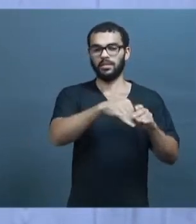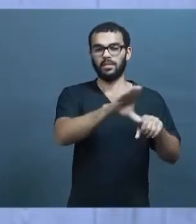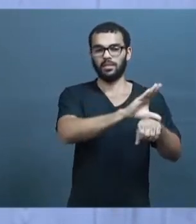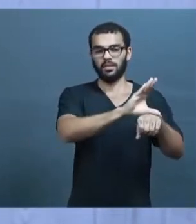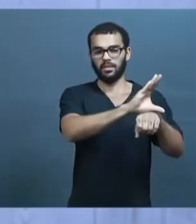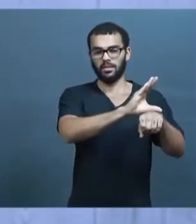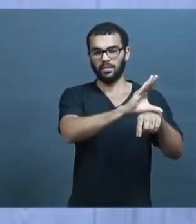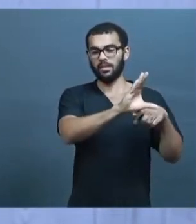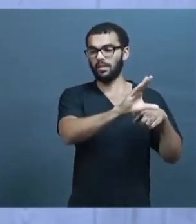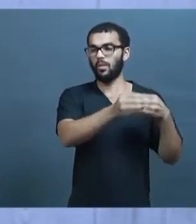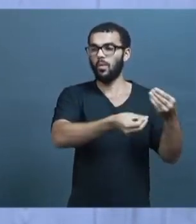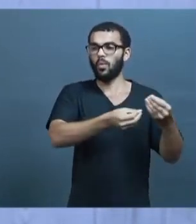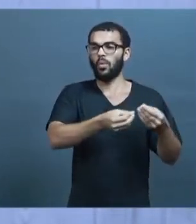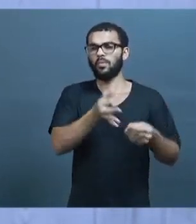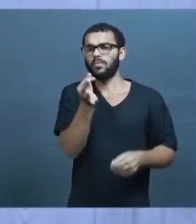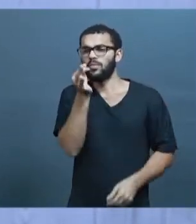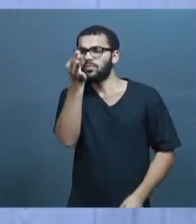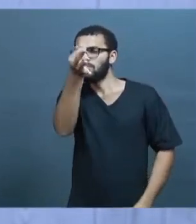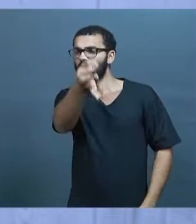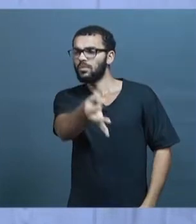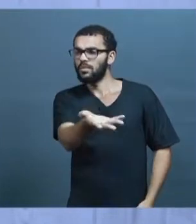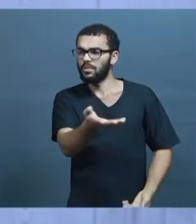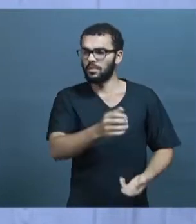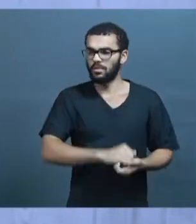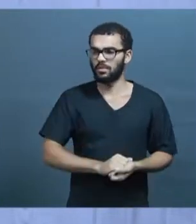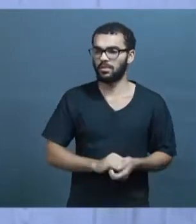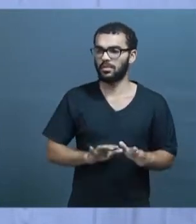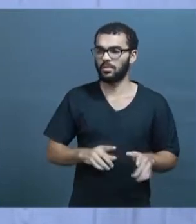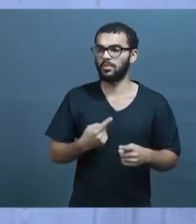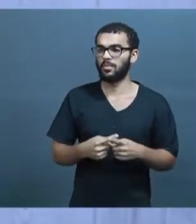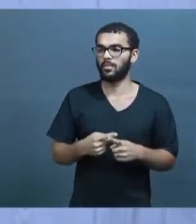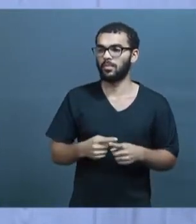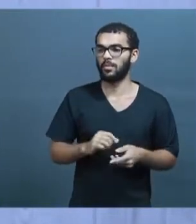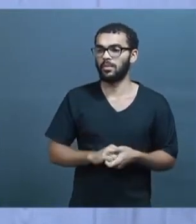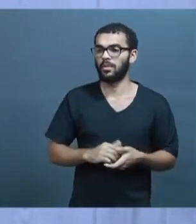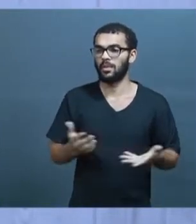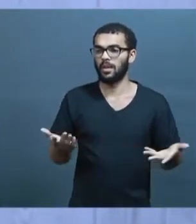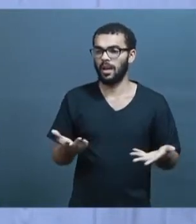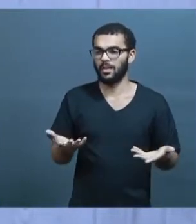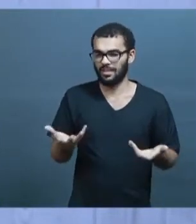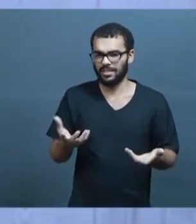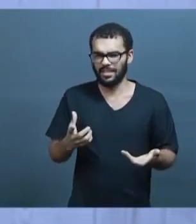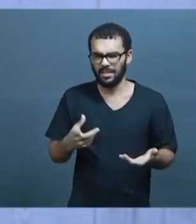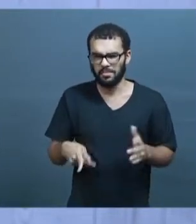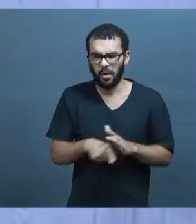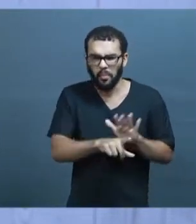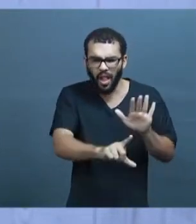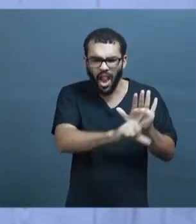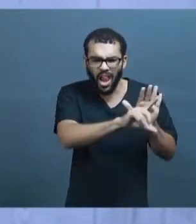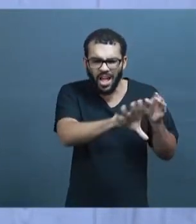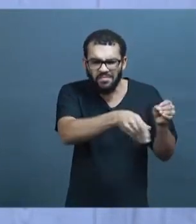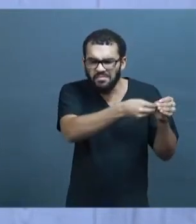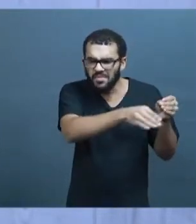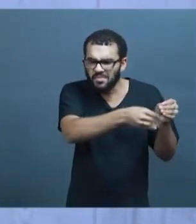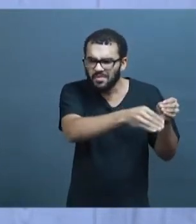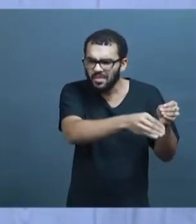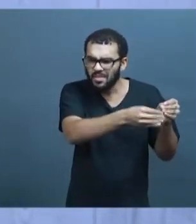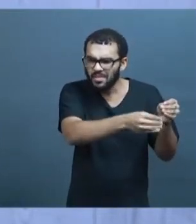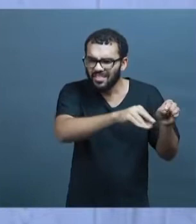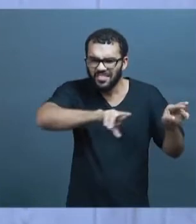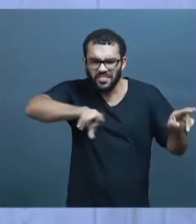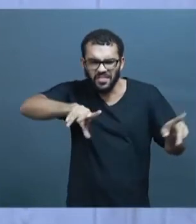daqui para frente, né? Inclusive, recapitulando um pouquinho, por que essa tentativa de colocar como lei complementar? Há uma estratégia de longo